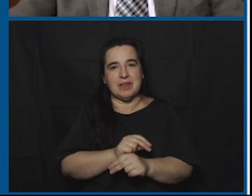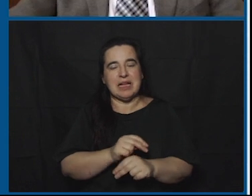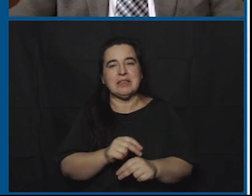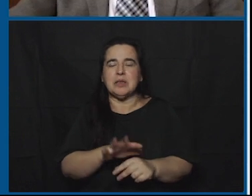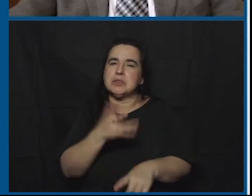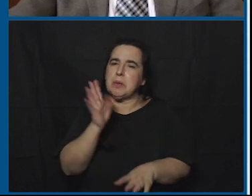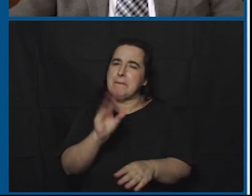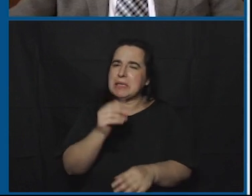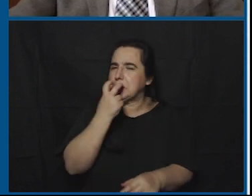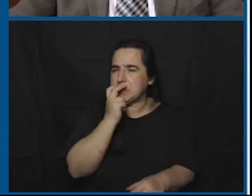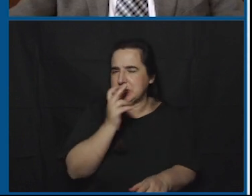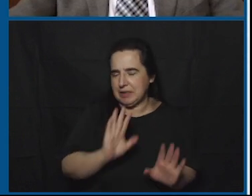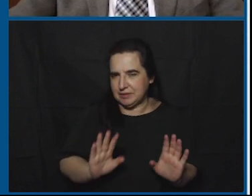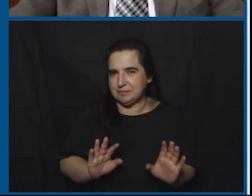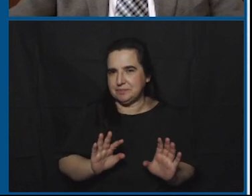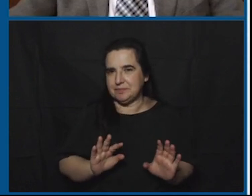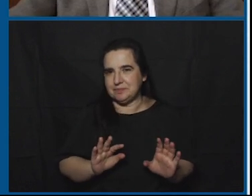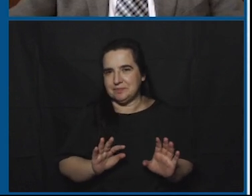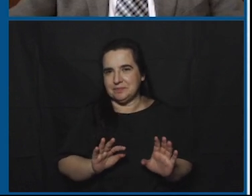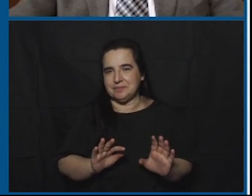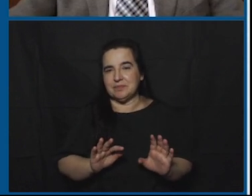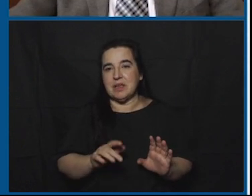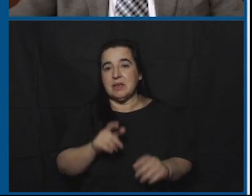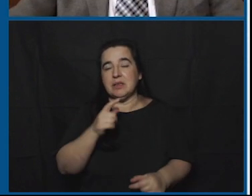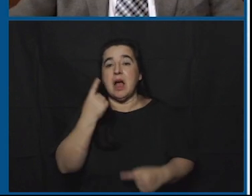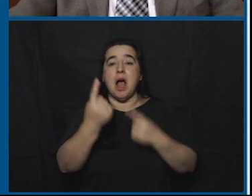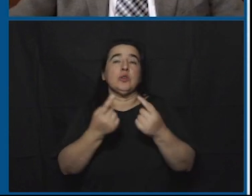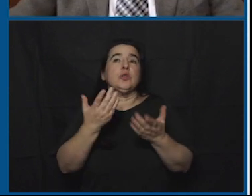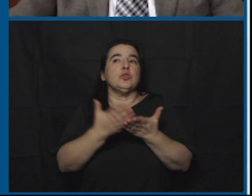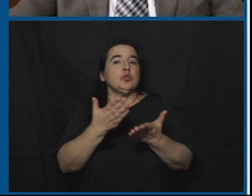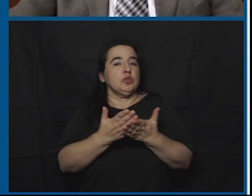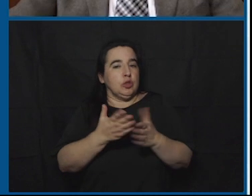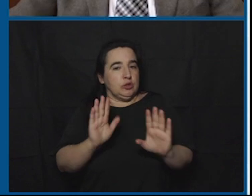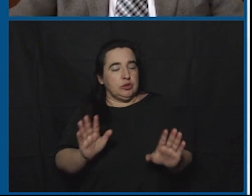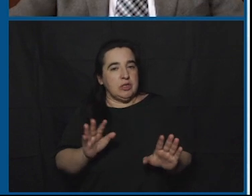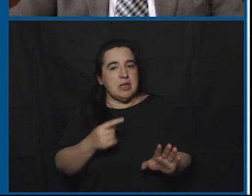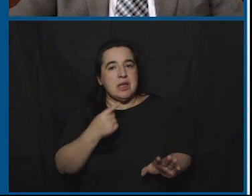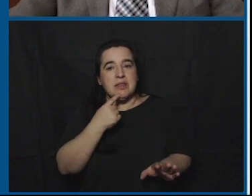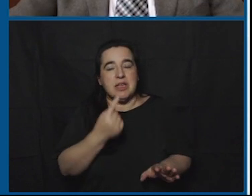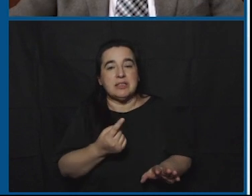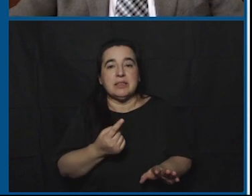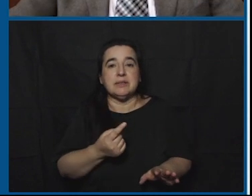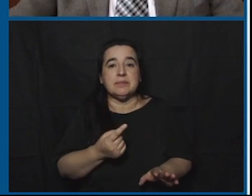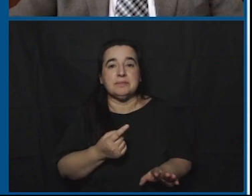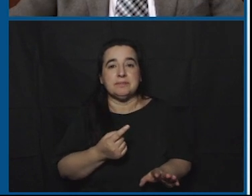pequena curiosidade, é que alguns estudiosos, pelo menos, tiveram